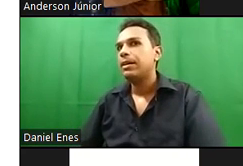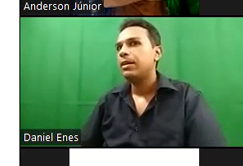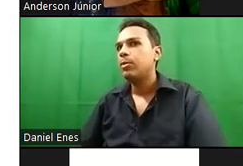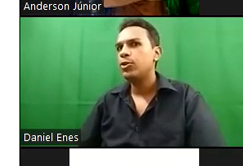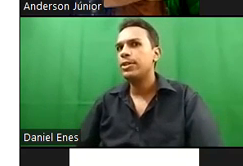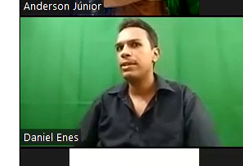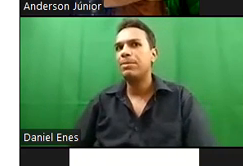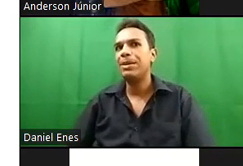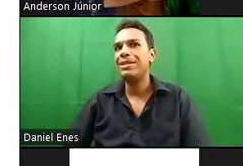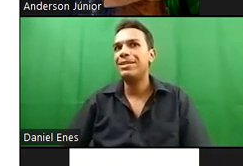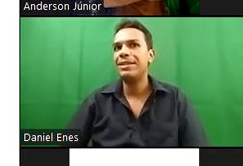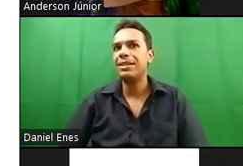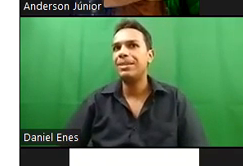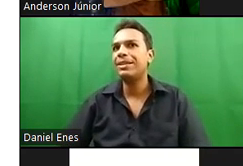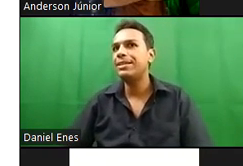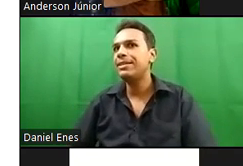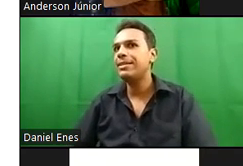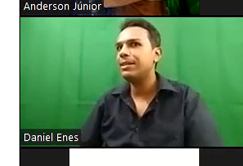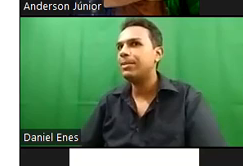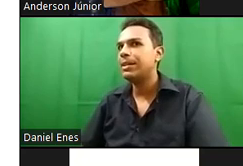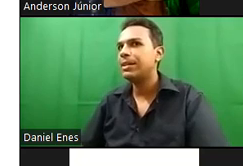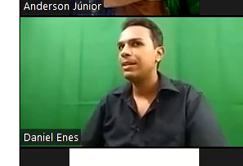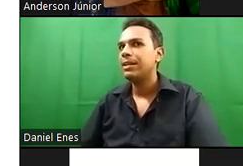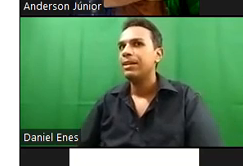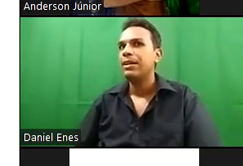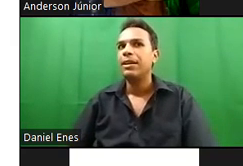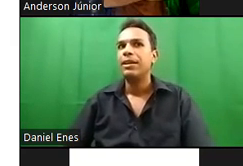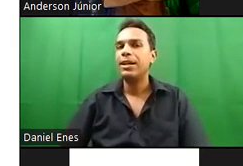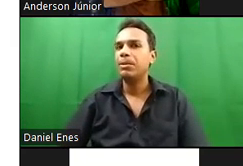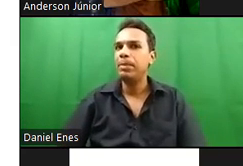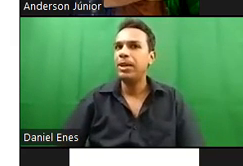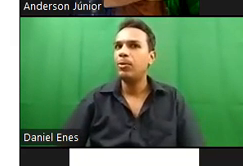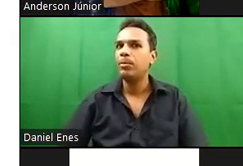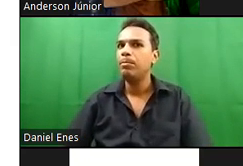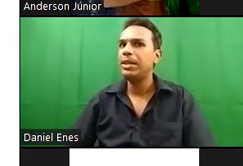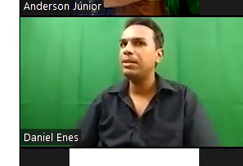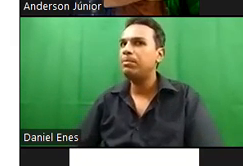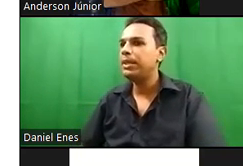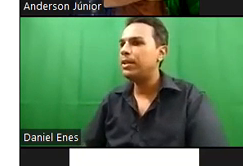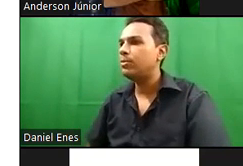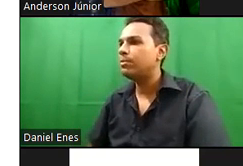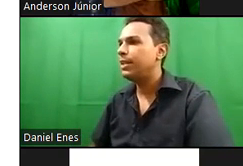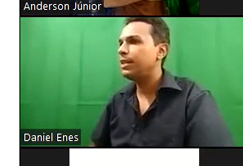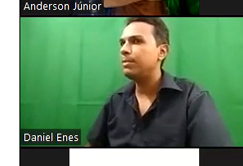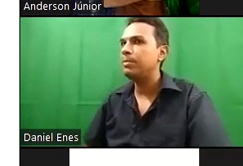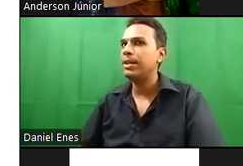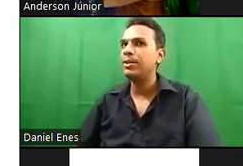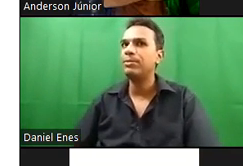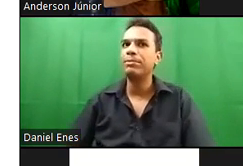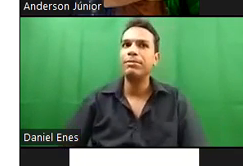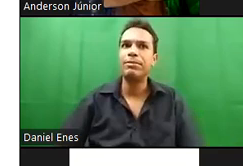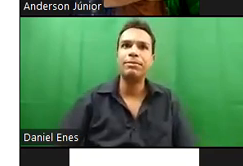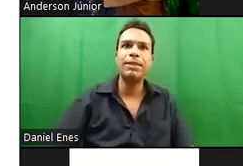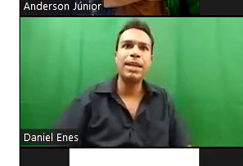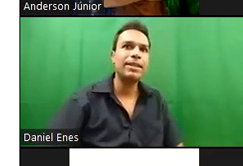sílaba, monossílaba, dissílaba, trissílaba, campeão, bicampeão,